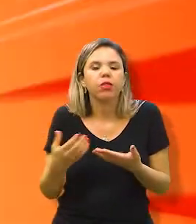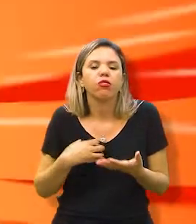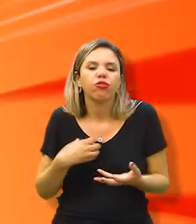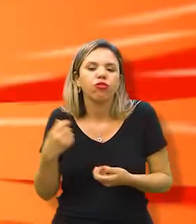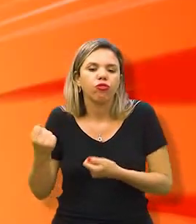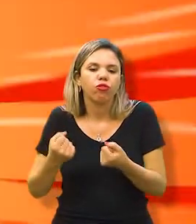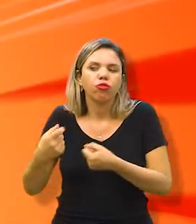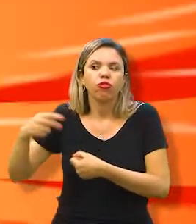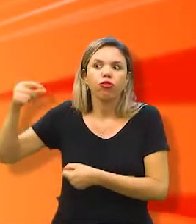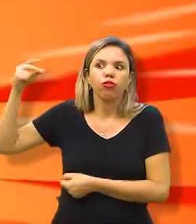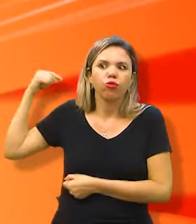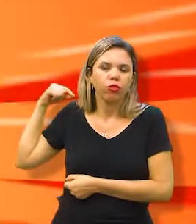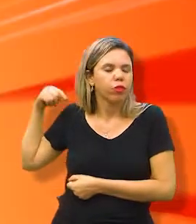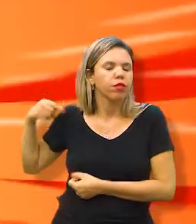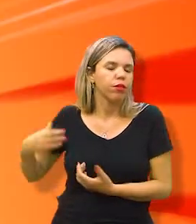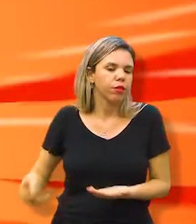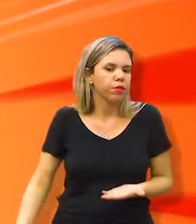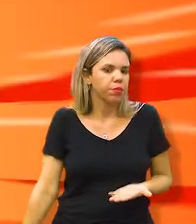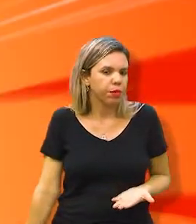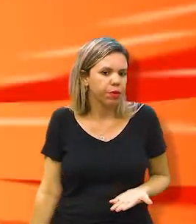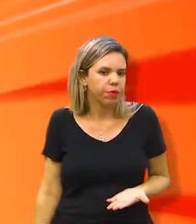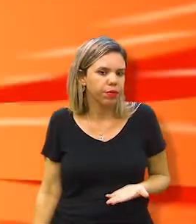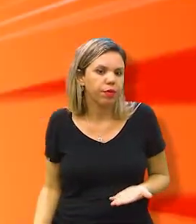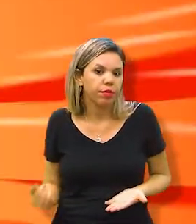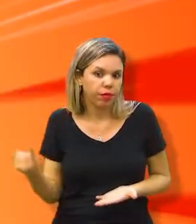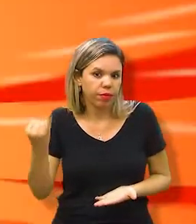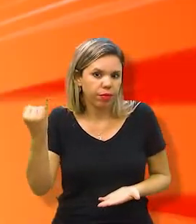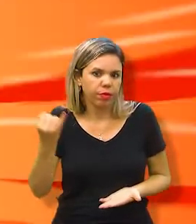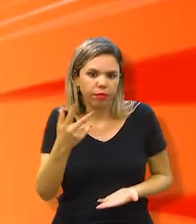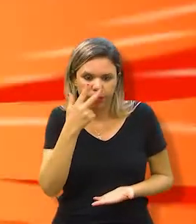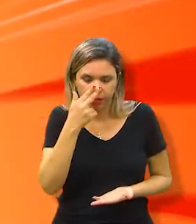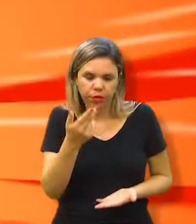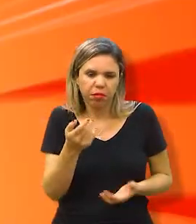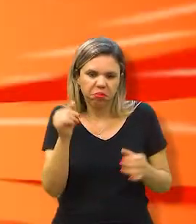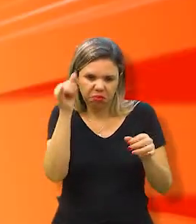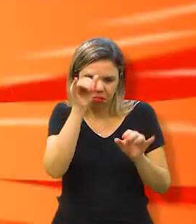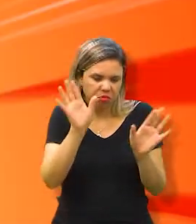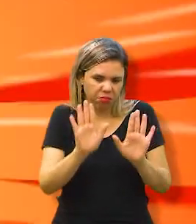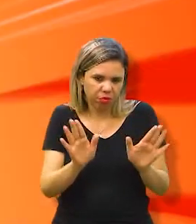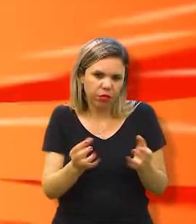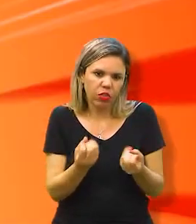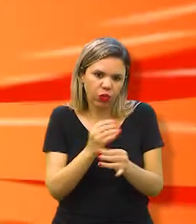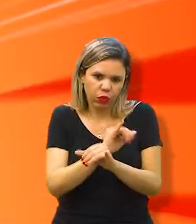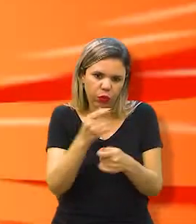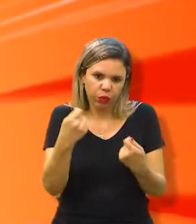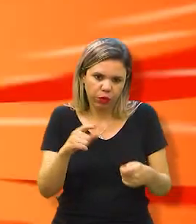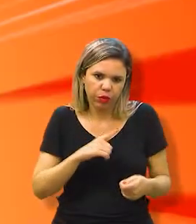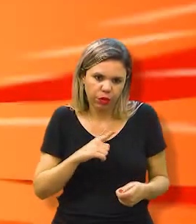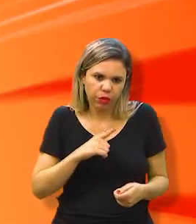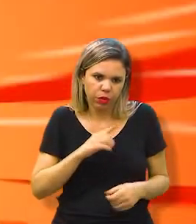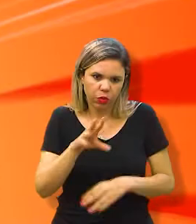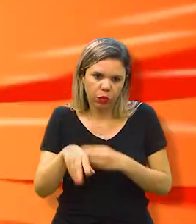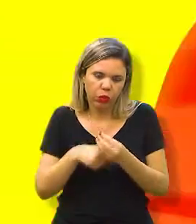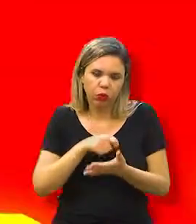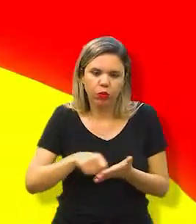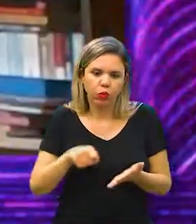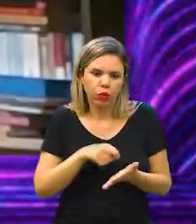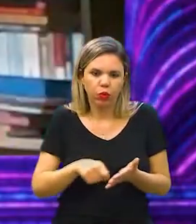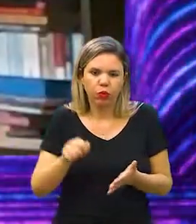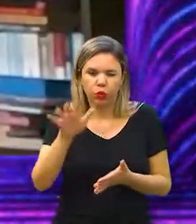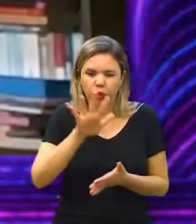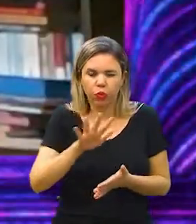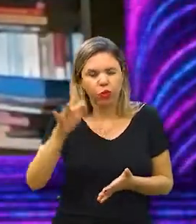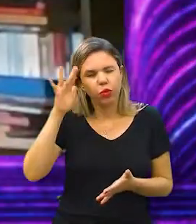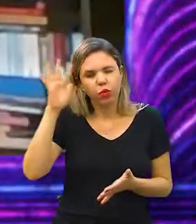os carros da época. É importante, parece bobo, mas são informações que você precisa ter para compor até mesmo o